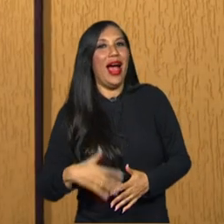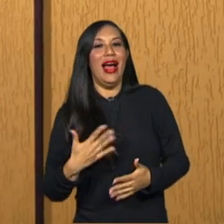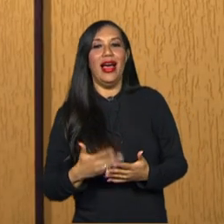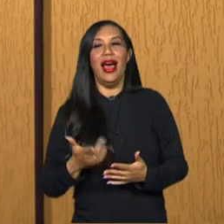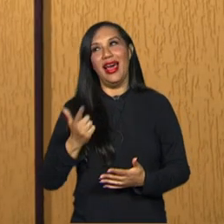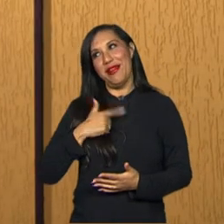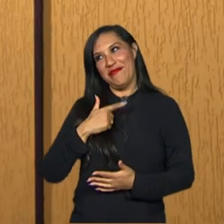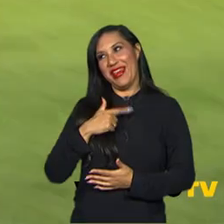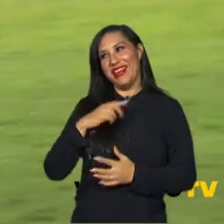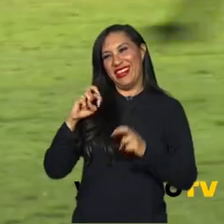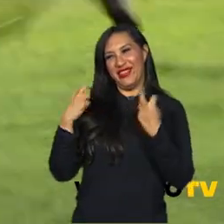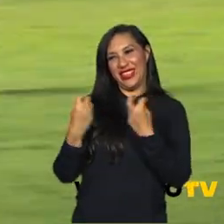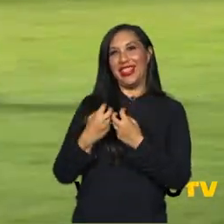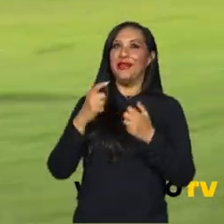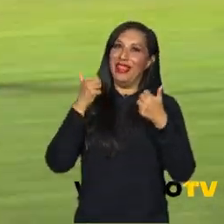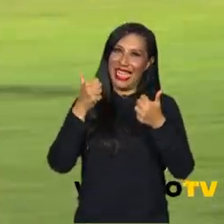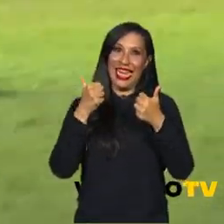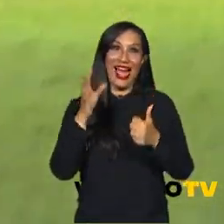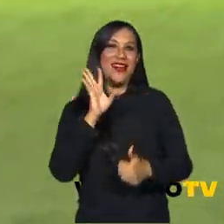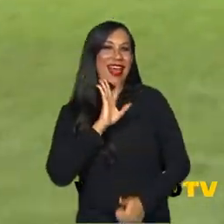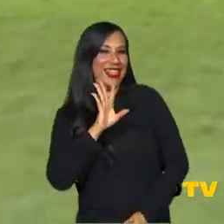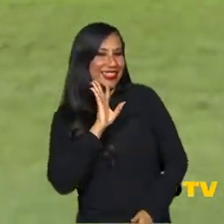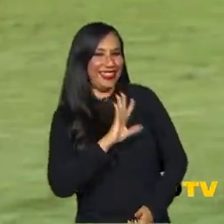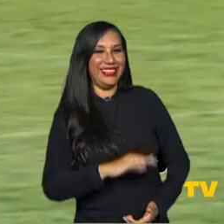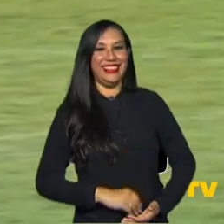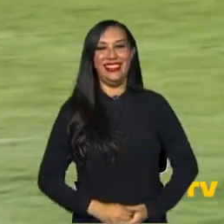era maneiro, era legal.